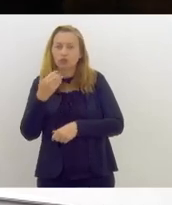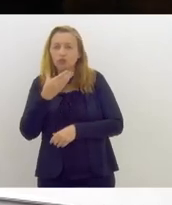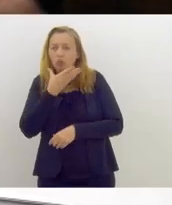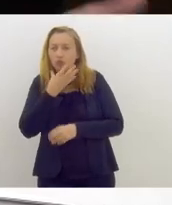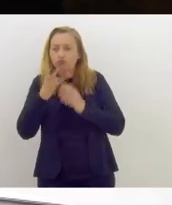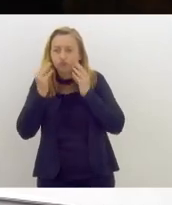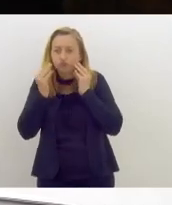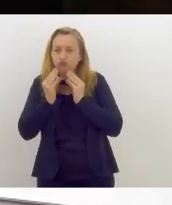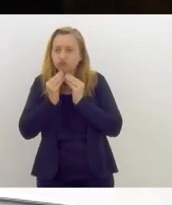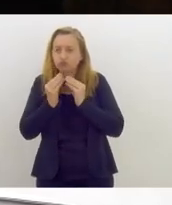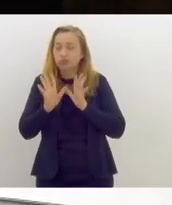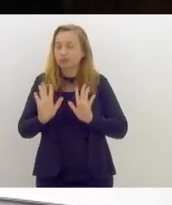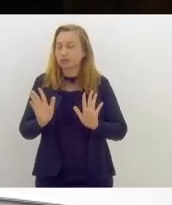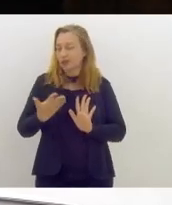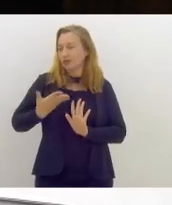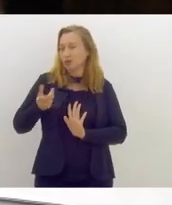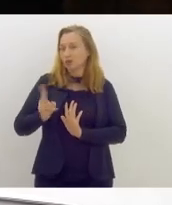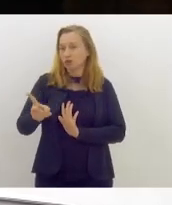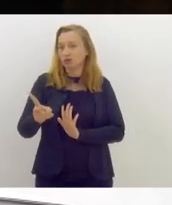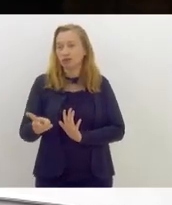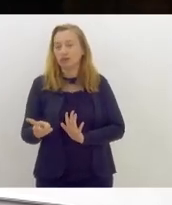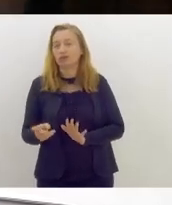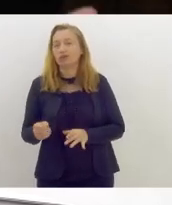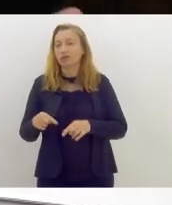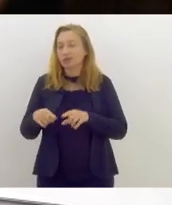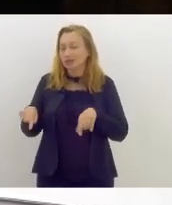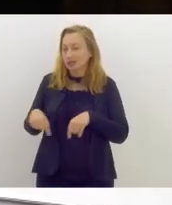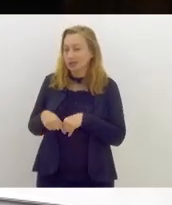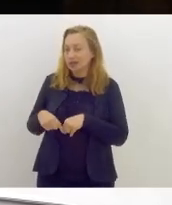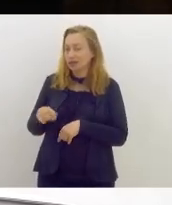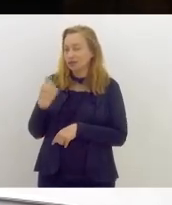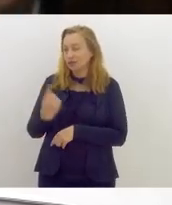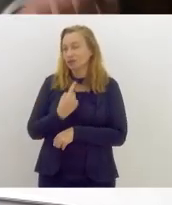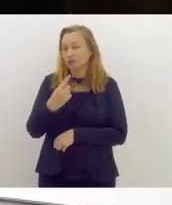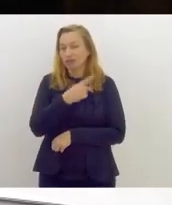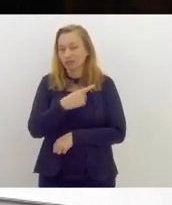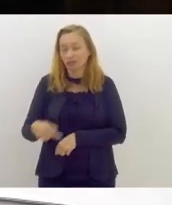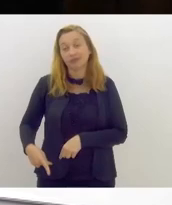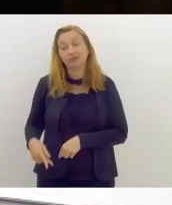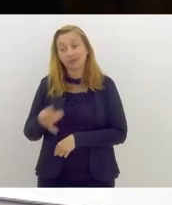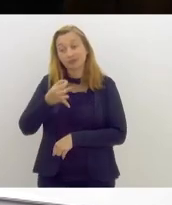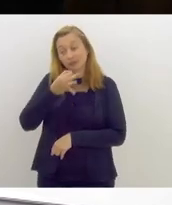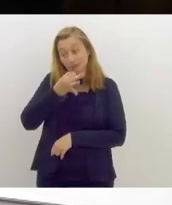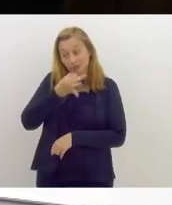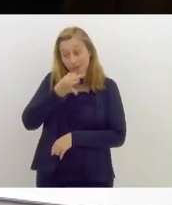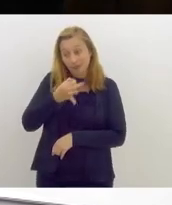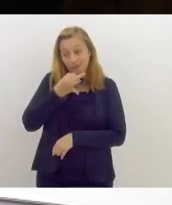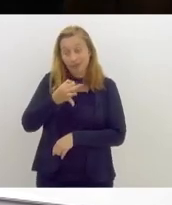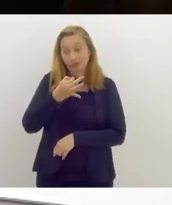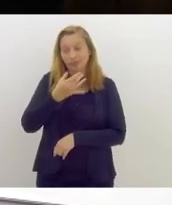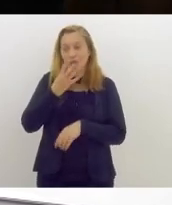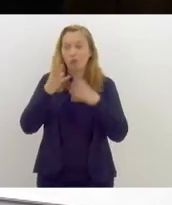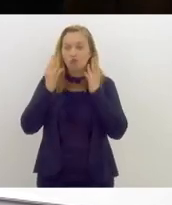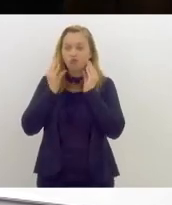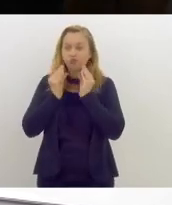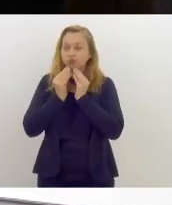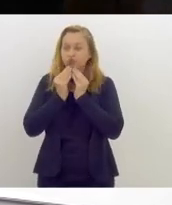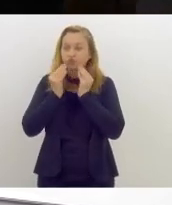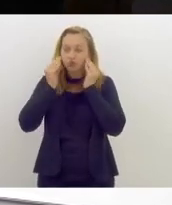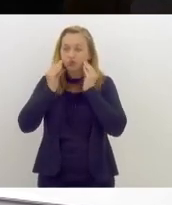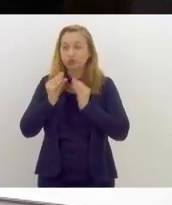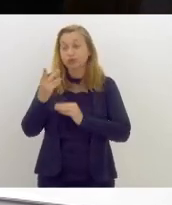já no gabinete do nosso Presidente eu disse a minha impressão a minha opinião sobre a barba dele não vou relatar aqui